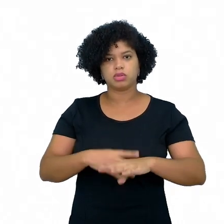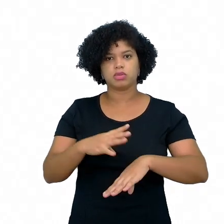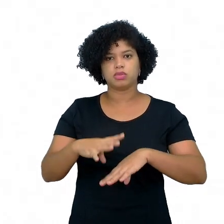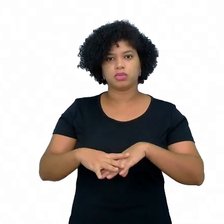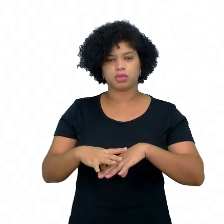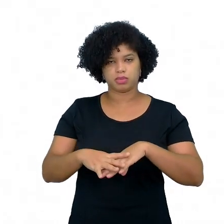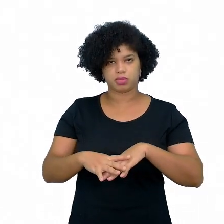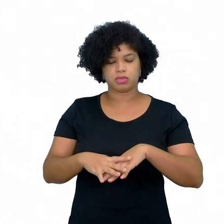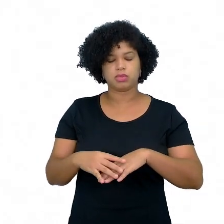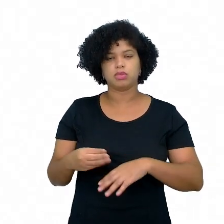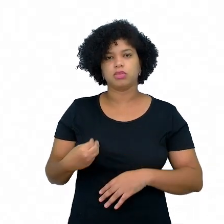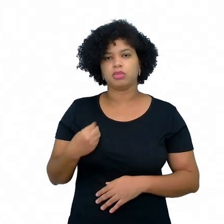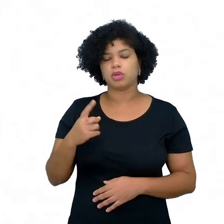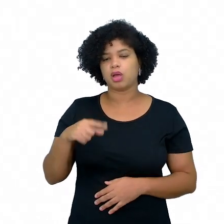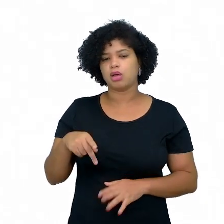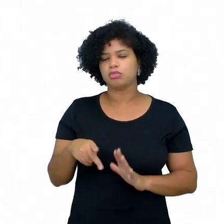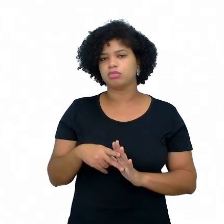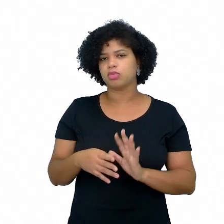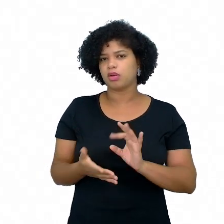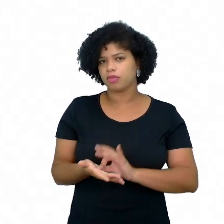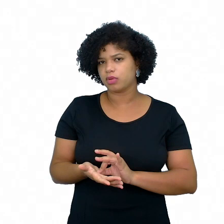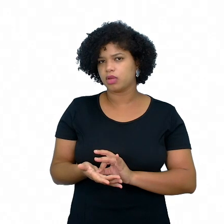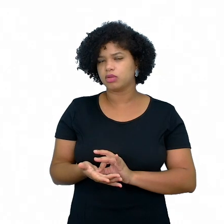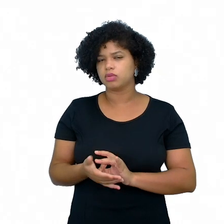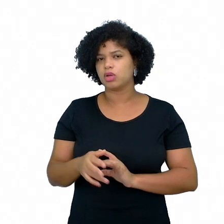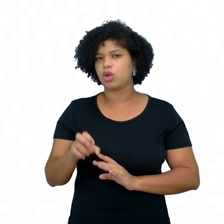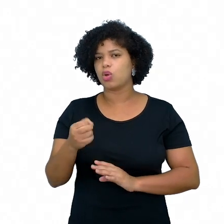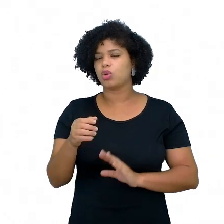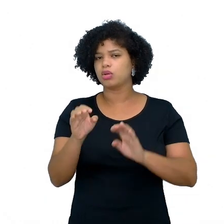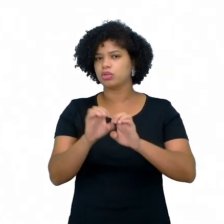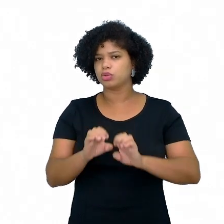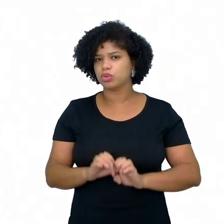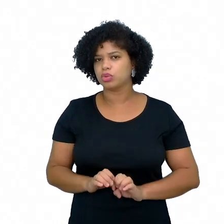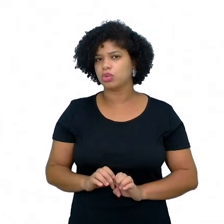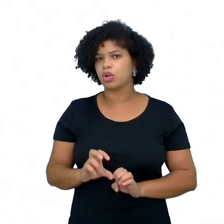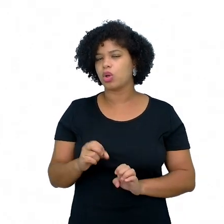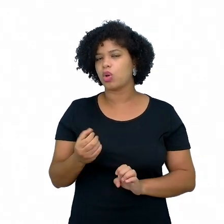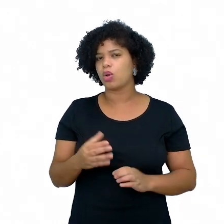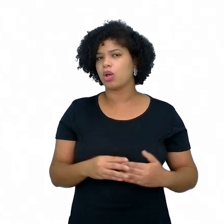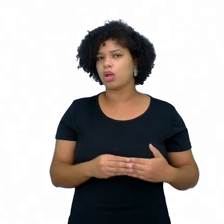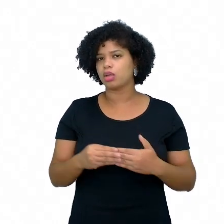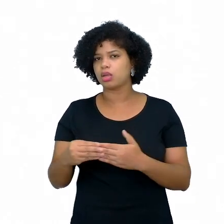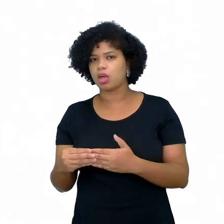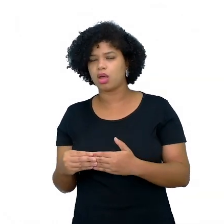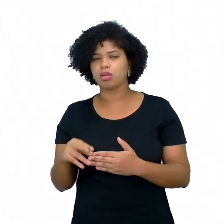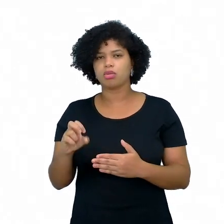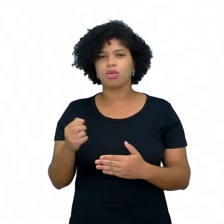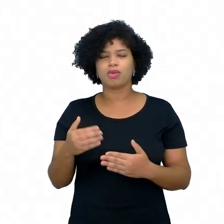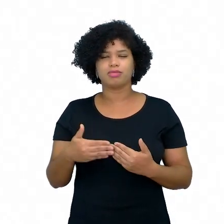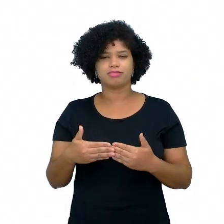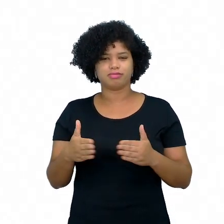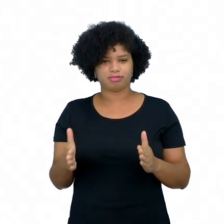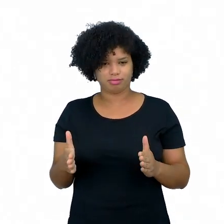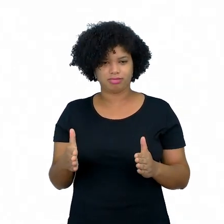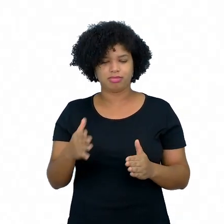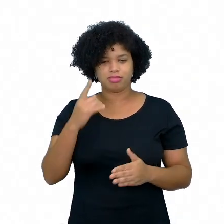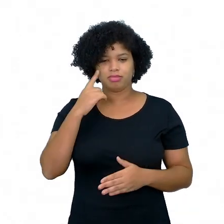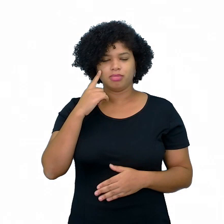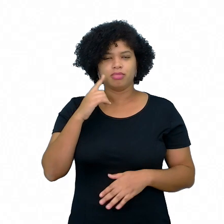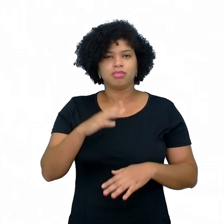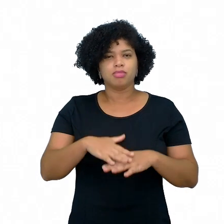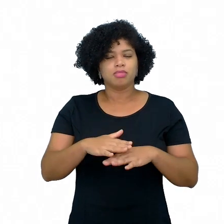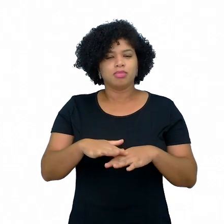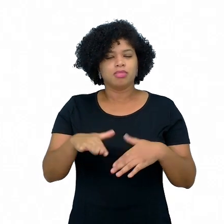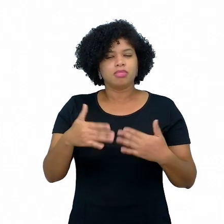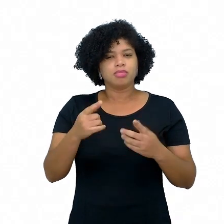elas contemplam, se é a confirmação, a estruturada, a guiada ou a aberta. O objetivo dessa atividade